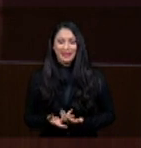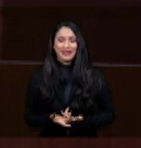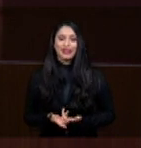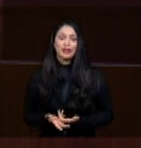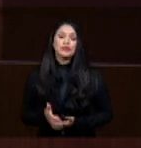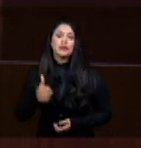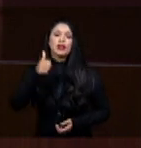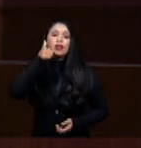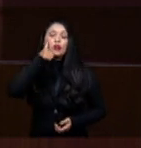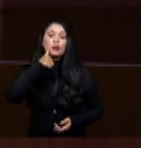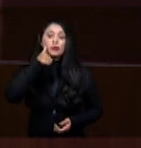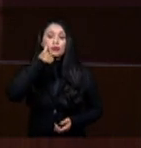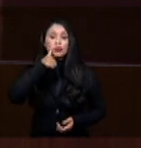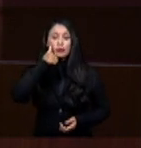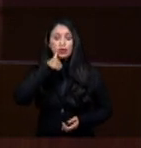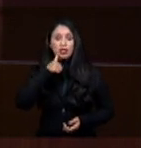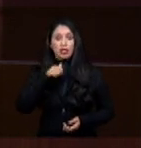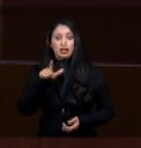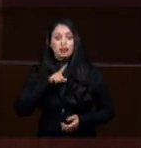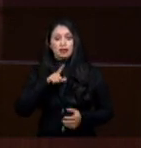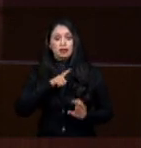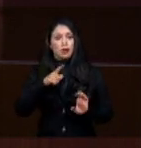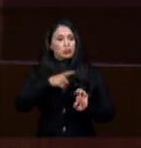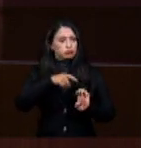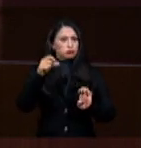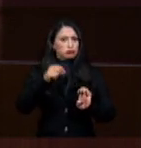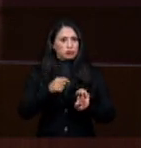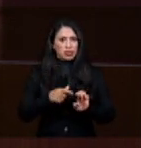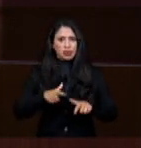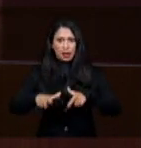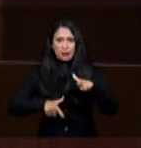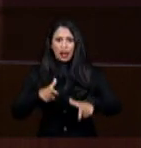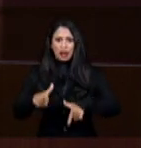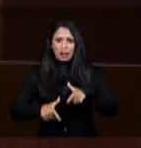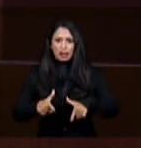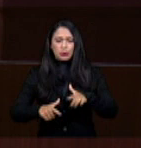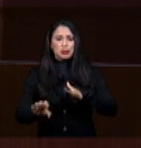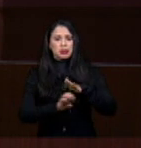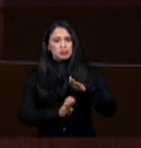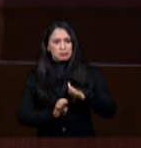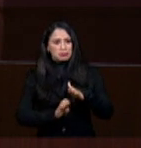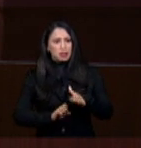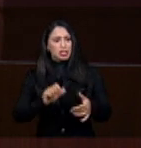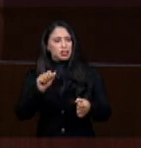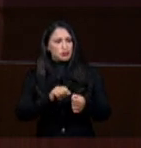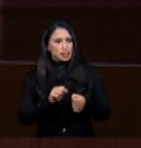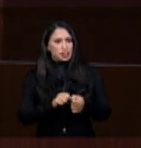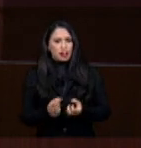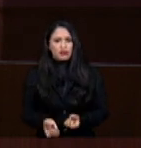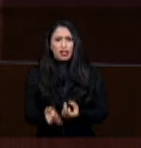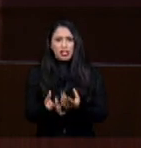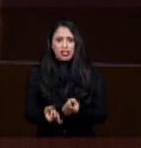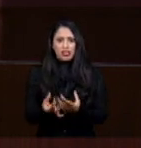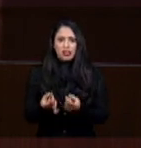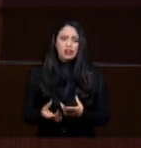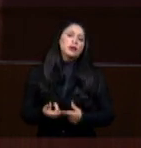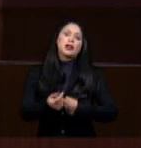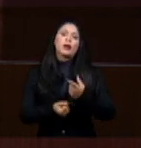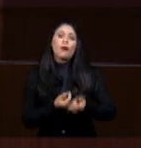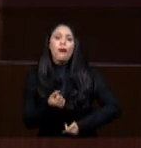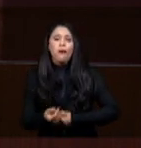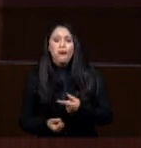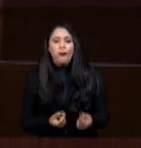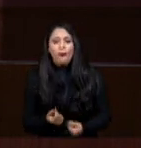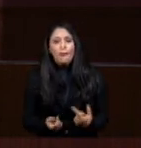as mulheres então que empreenderam produziram educaram criaram e cuidaram seus próprios